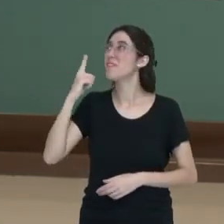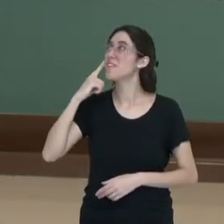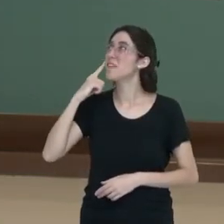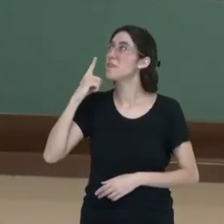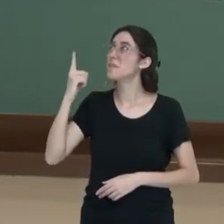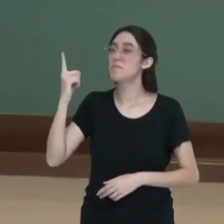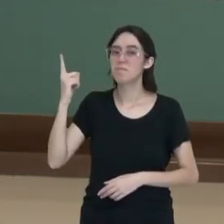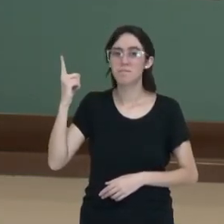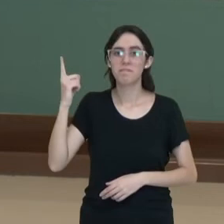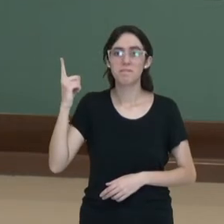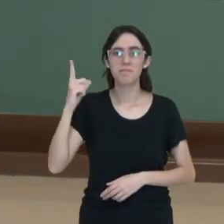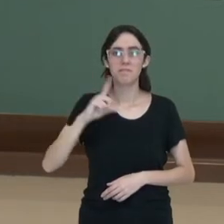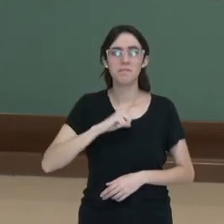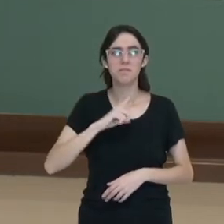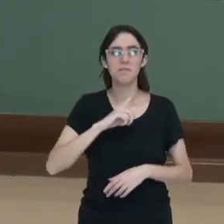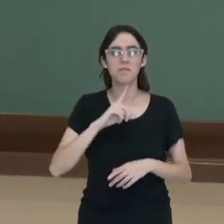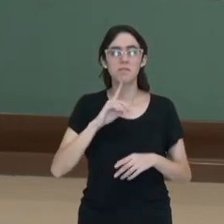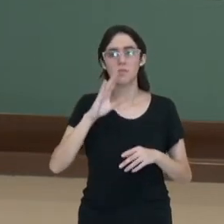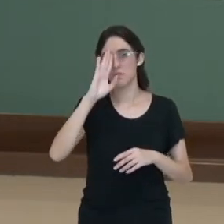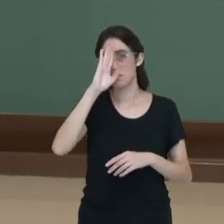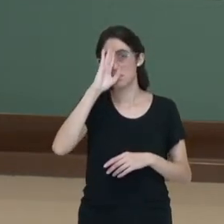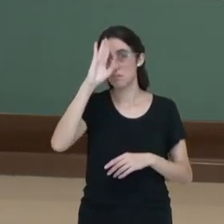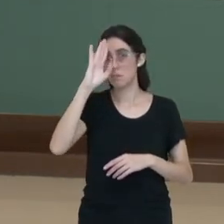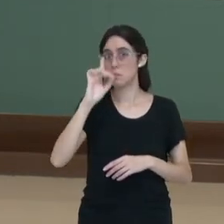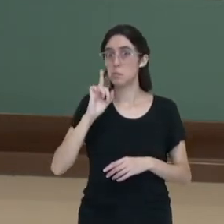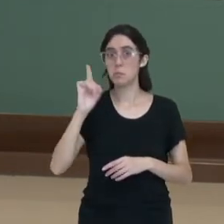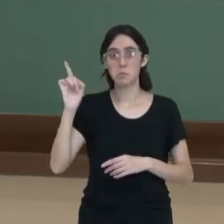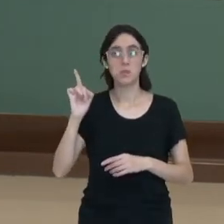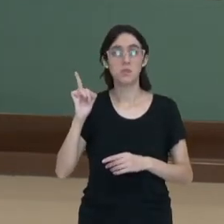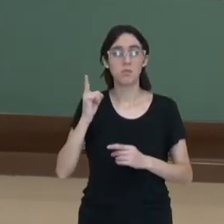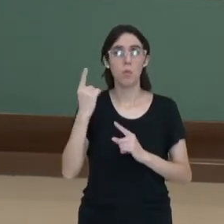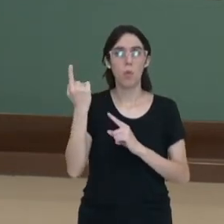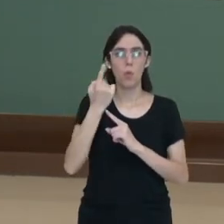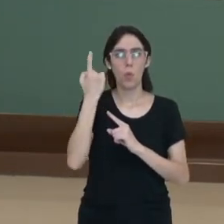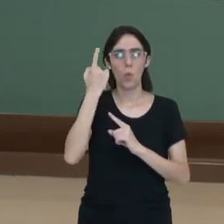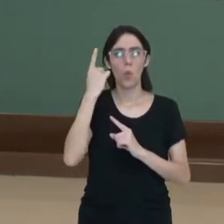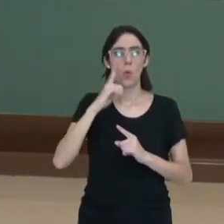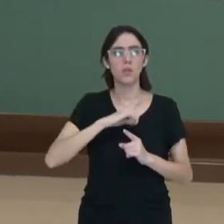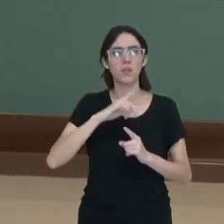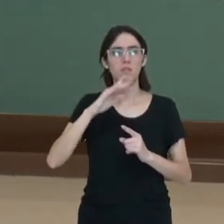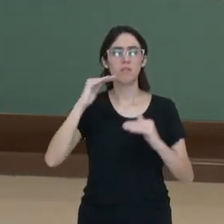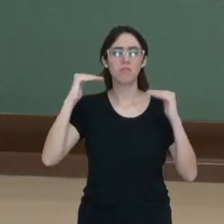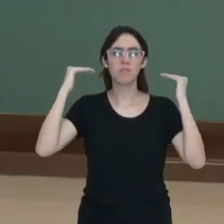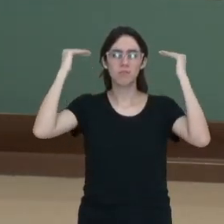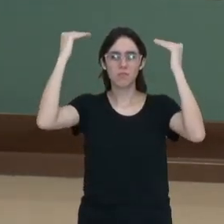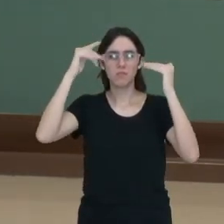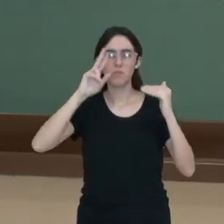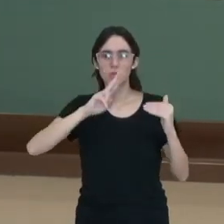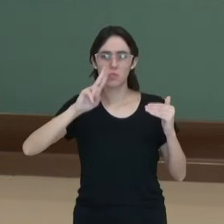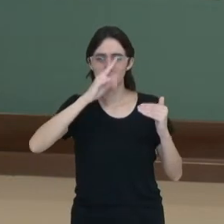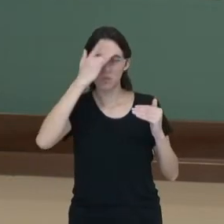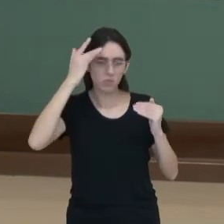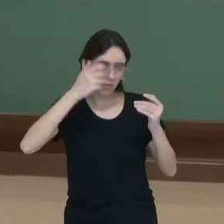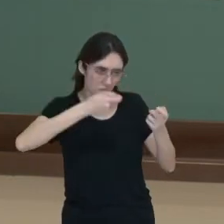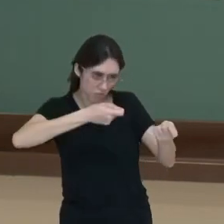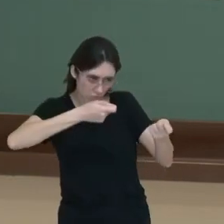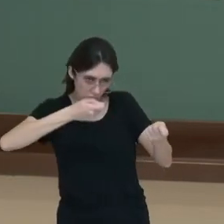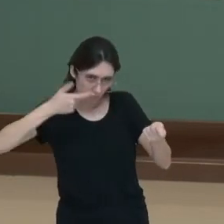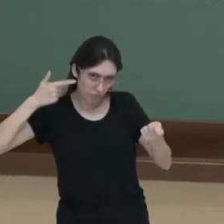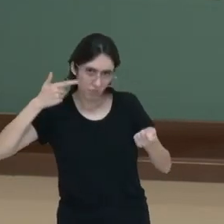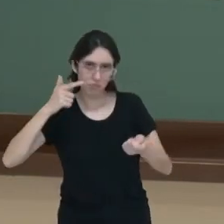e dos pontos principais de altura ali dos arqueiros, né? Você vê aquela construção em cima onde ficavam os arqueiros ou